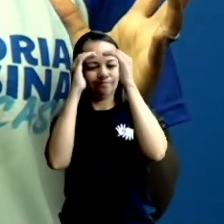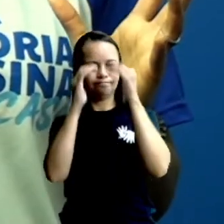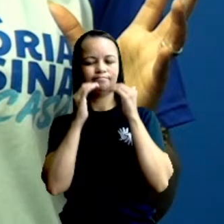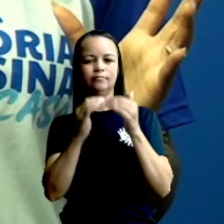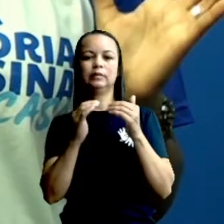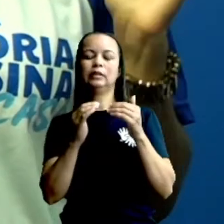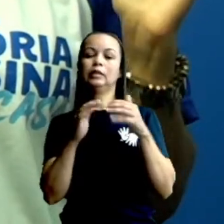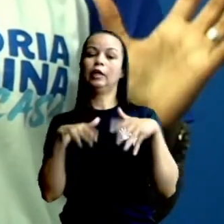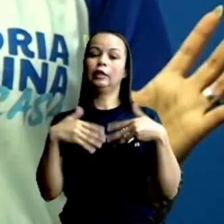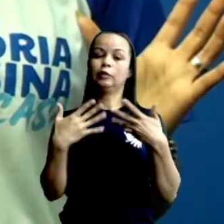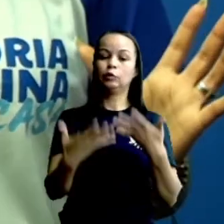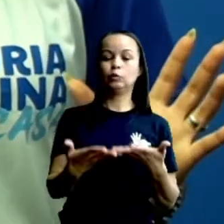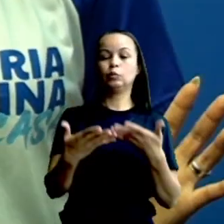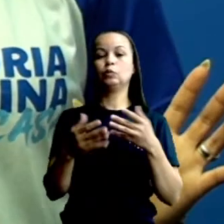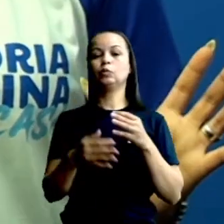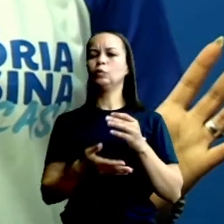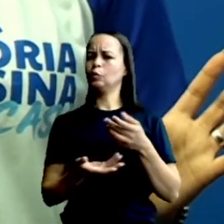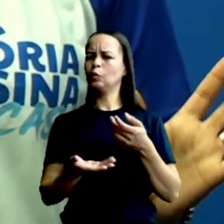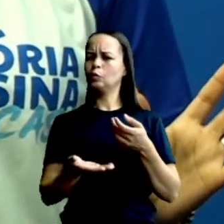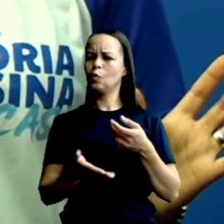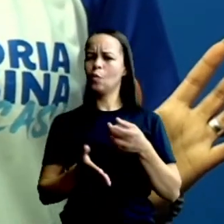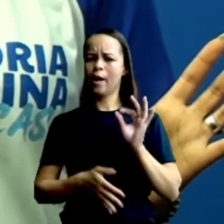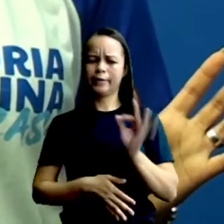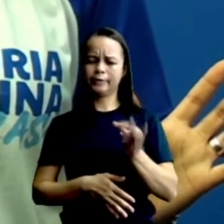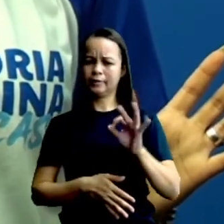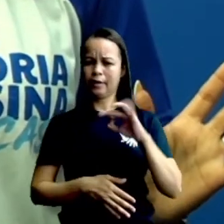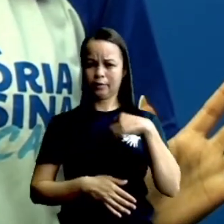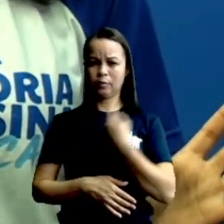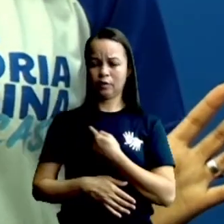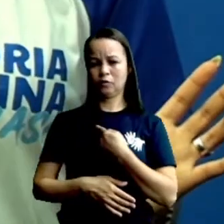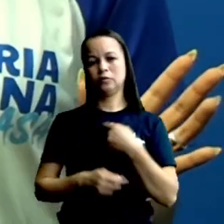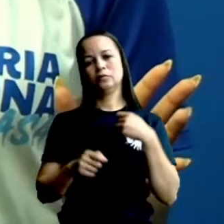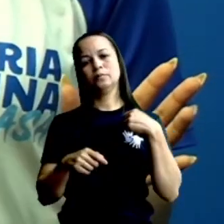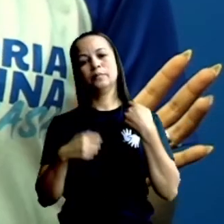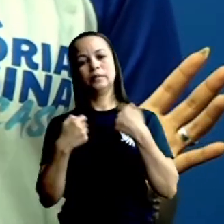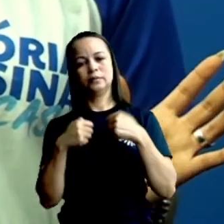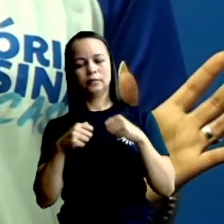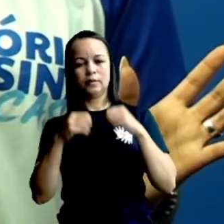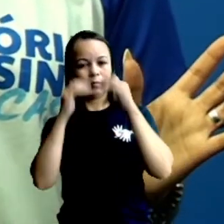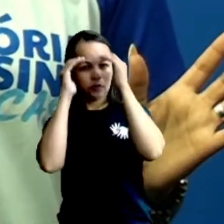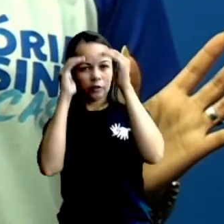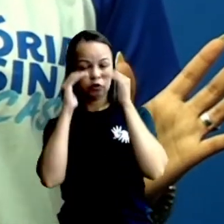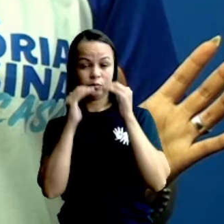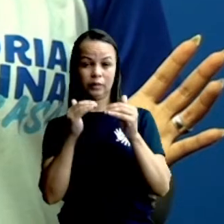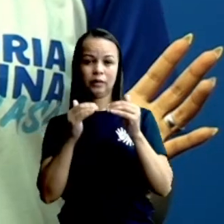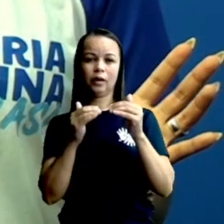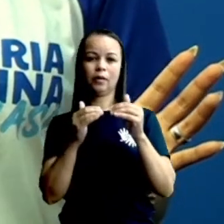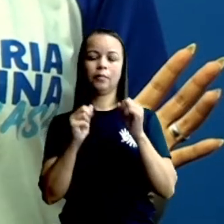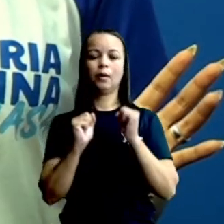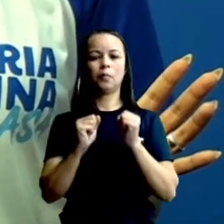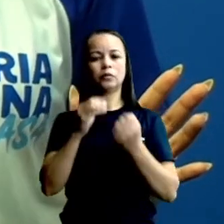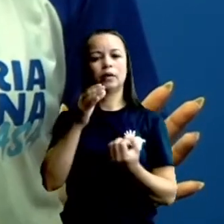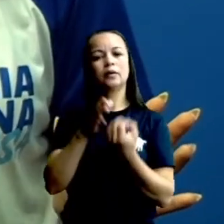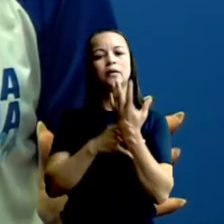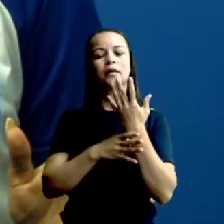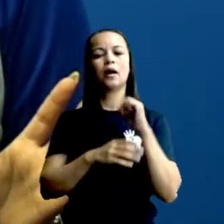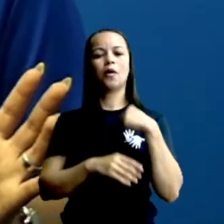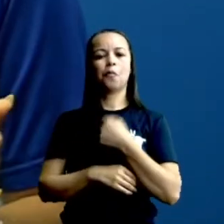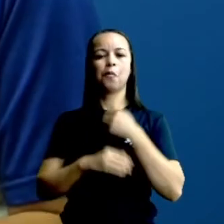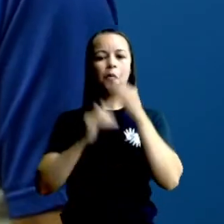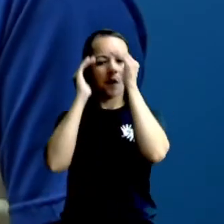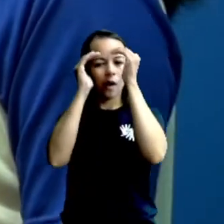tudo nos convém, nem tudo é permitido para a gente tem que respeitar para poder, né, criar o nosso respeito